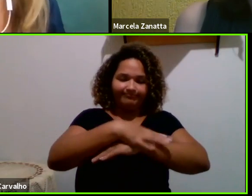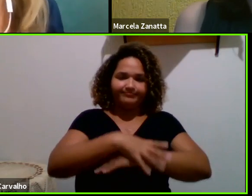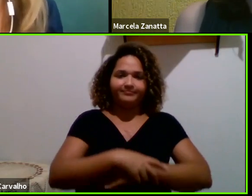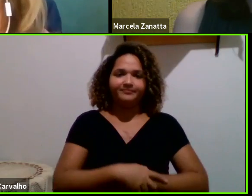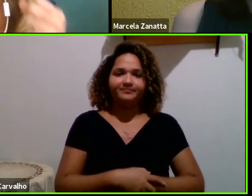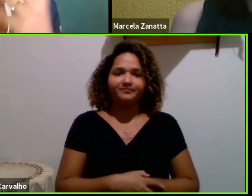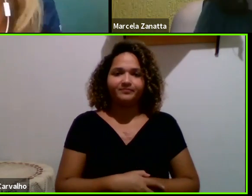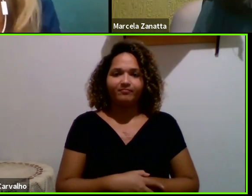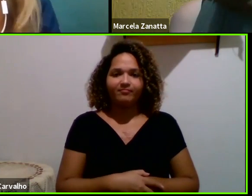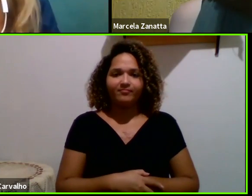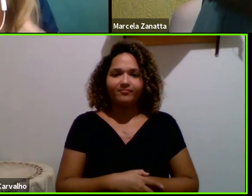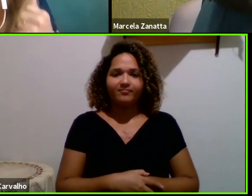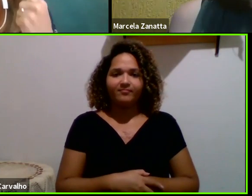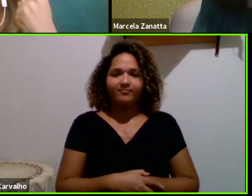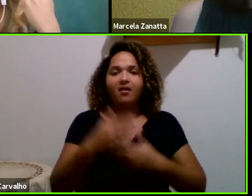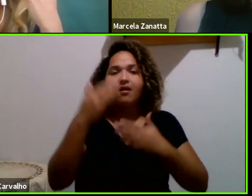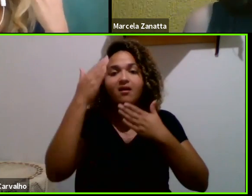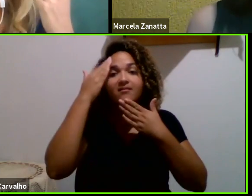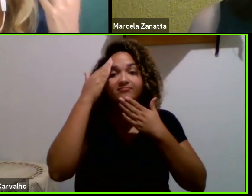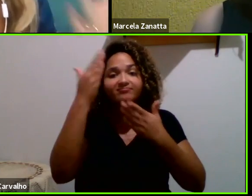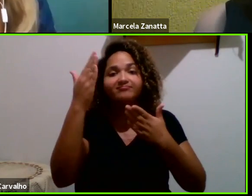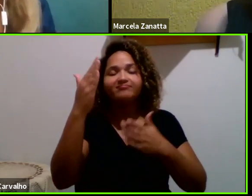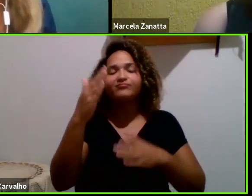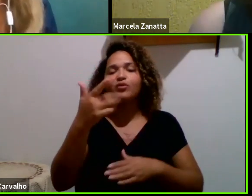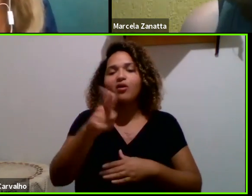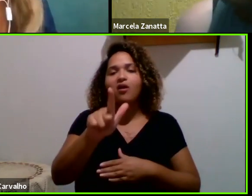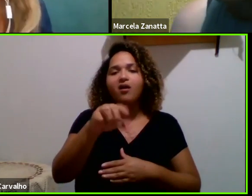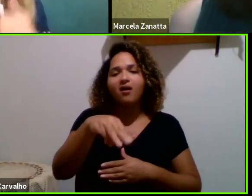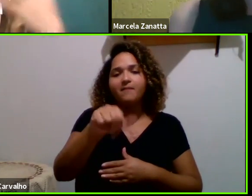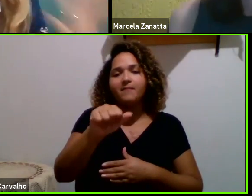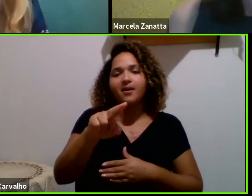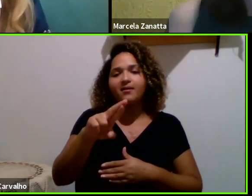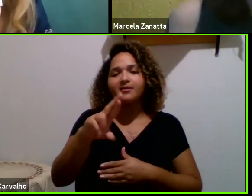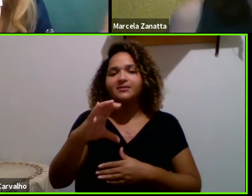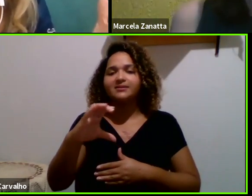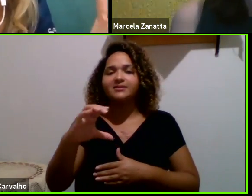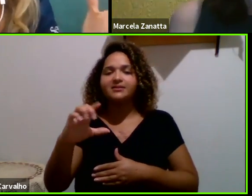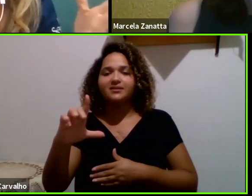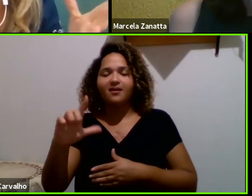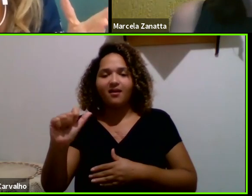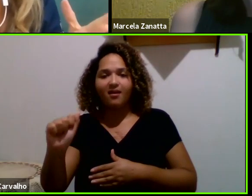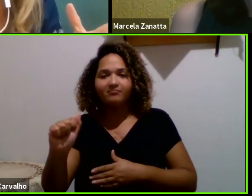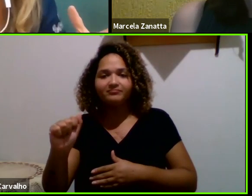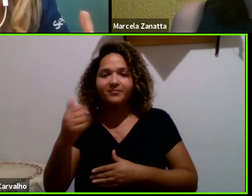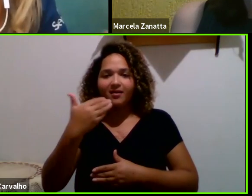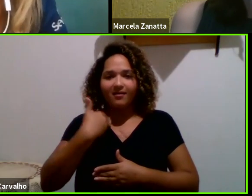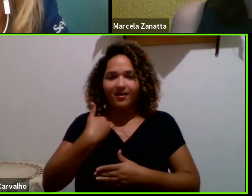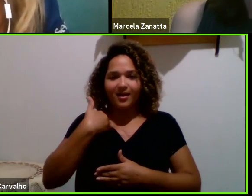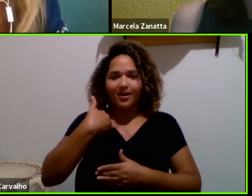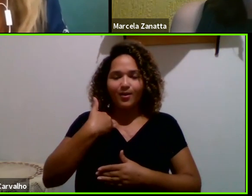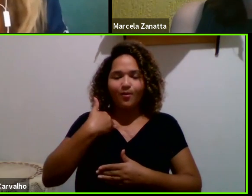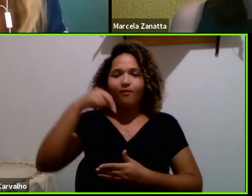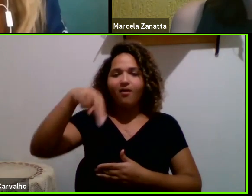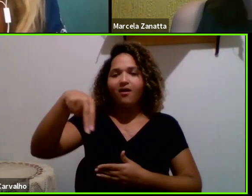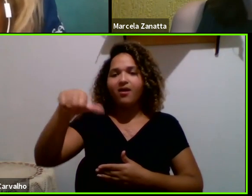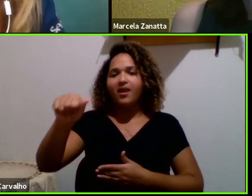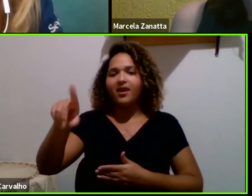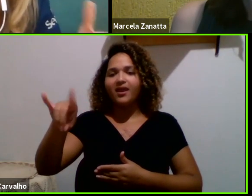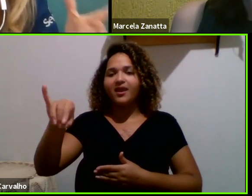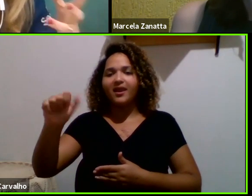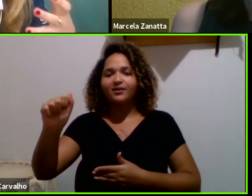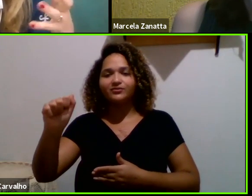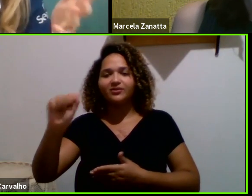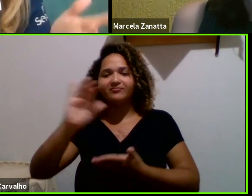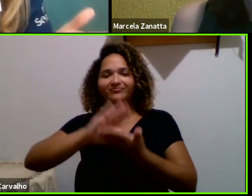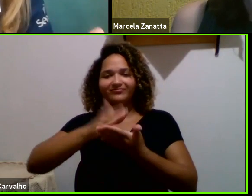de agradecer a Marcela, agradeço a Nádia, a nossa intérprete, agradeço a Noelle. A Noelle